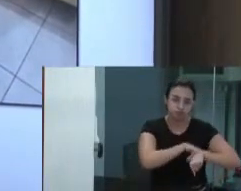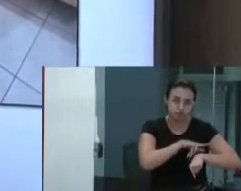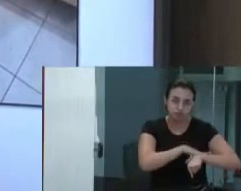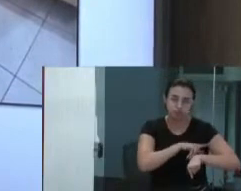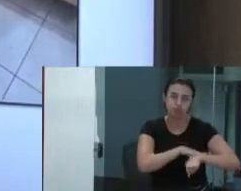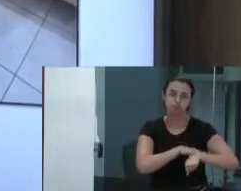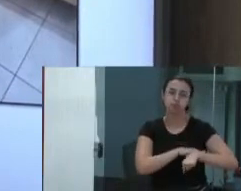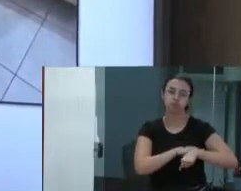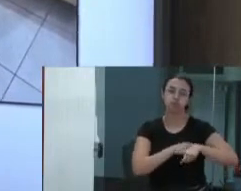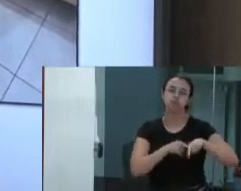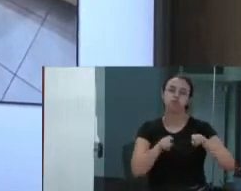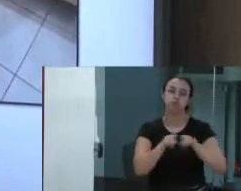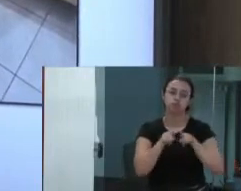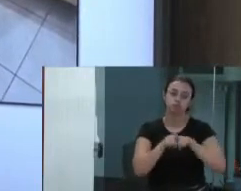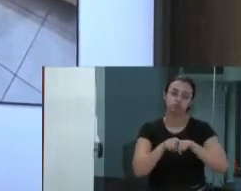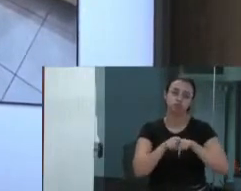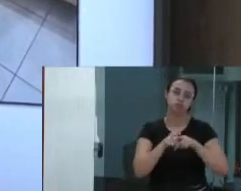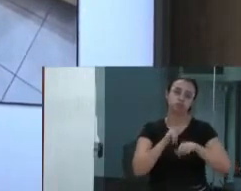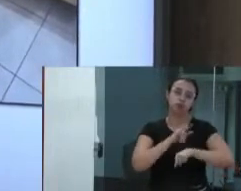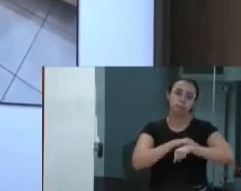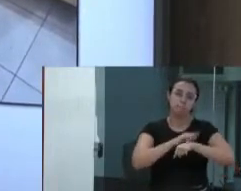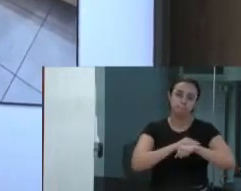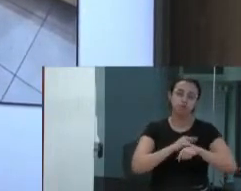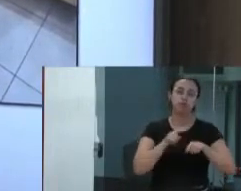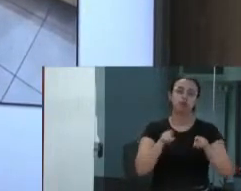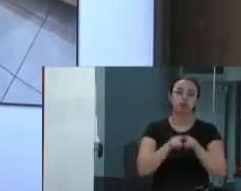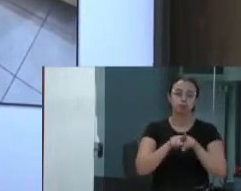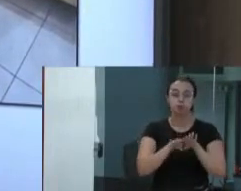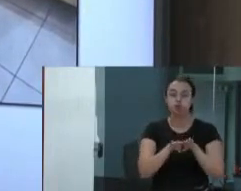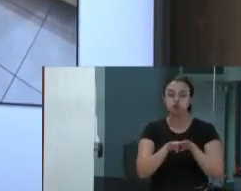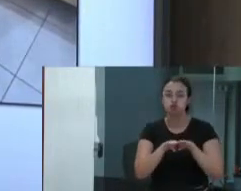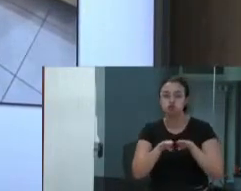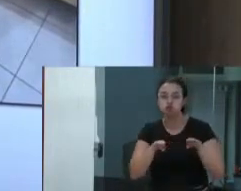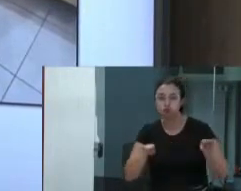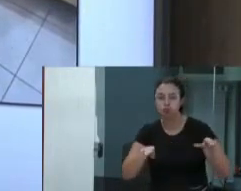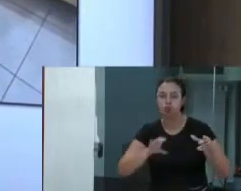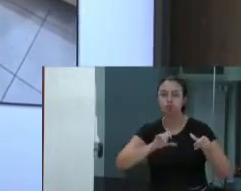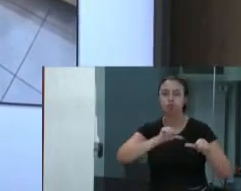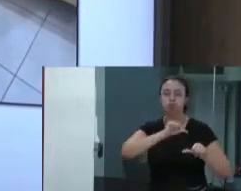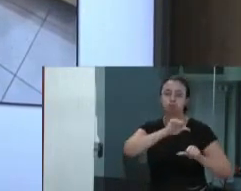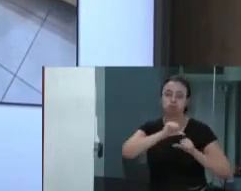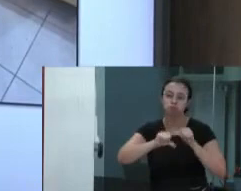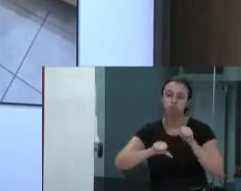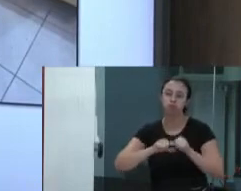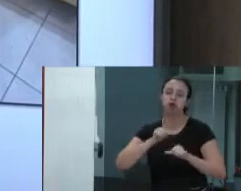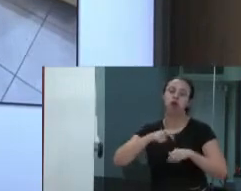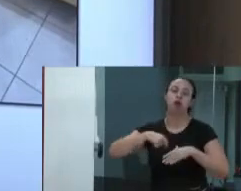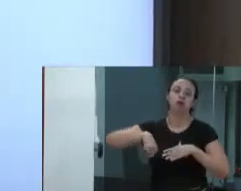né, embaixo também é um banheiro, um piso que foi colocado, a cozinha, né, de uma casa.